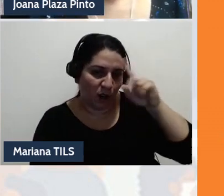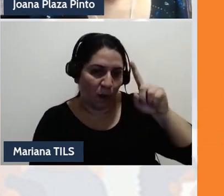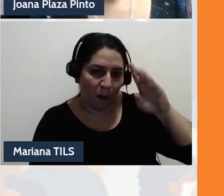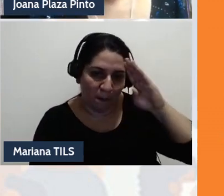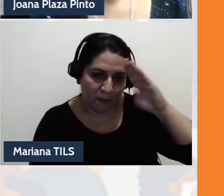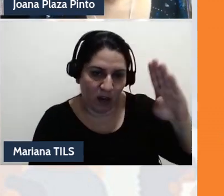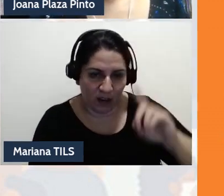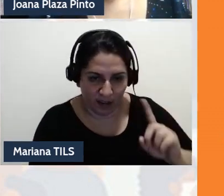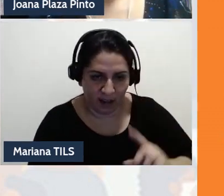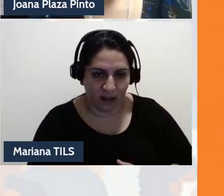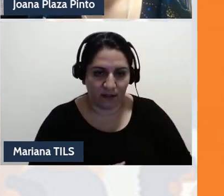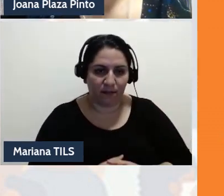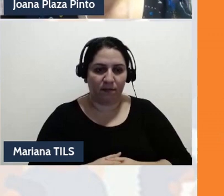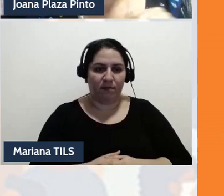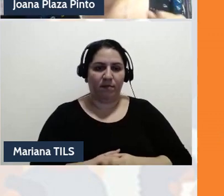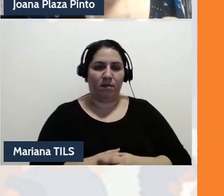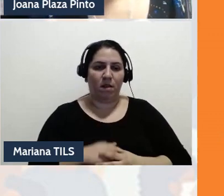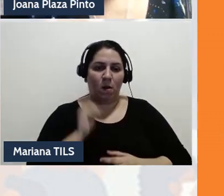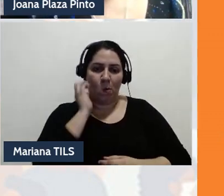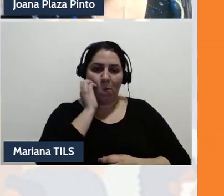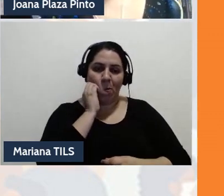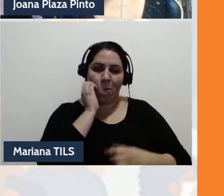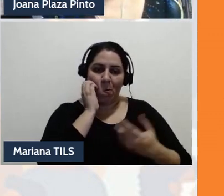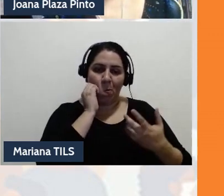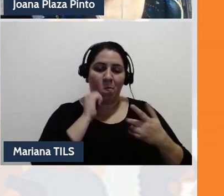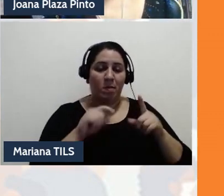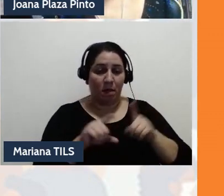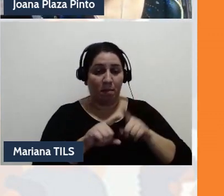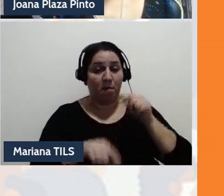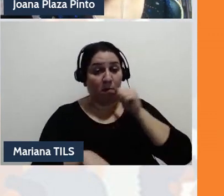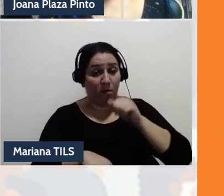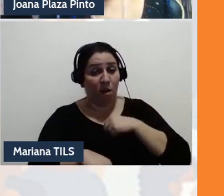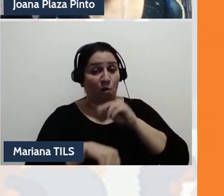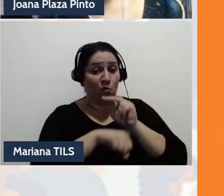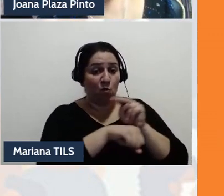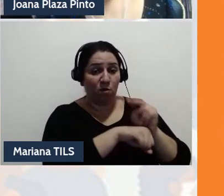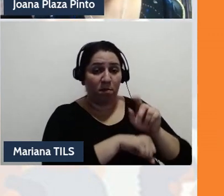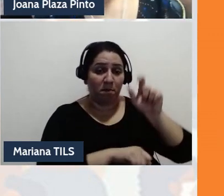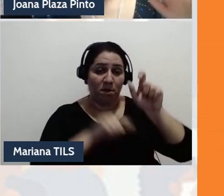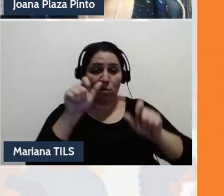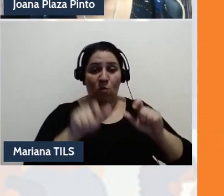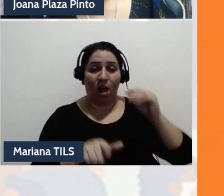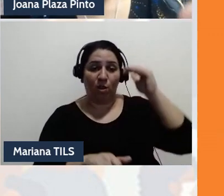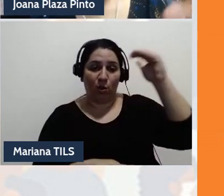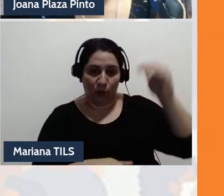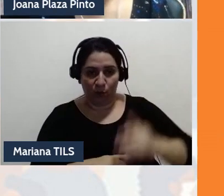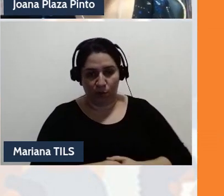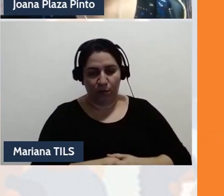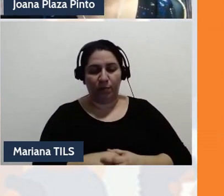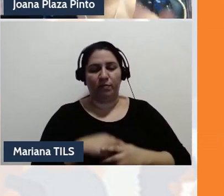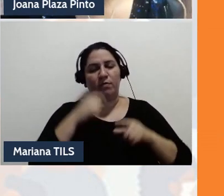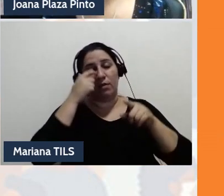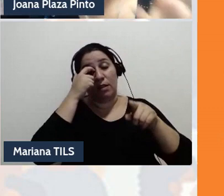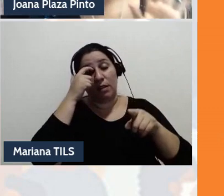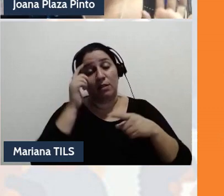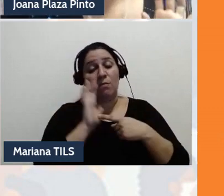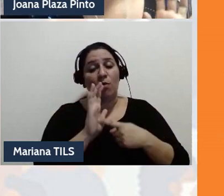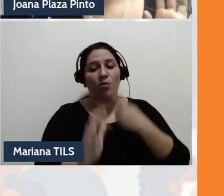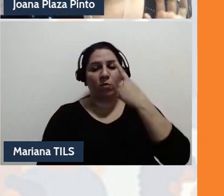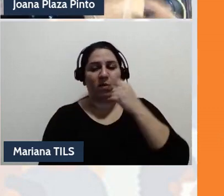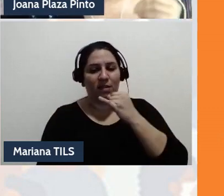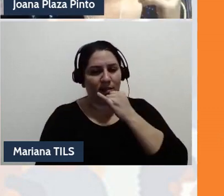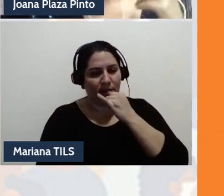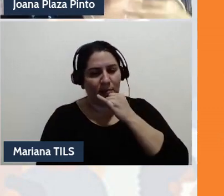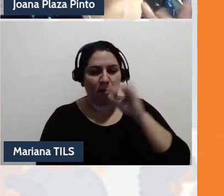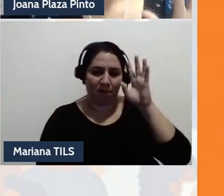Inclusive, cuidando de adultos, as mulheres narravam, né? Aí, Isso aqui é só um exemplar para poder caber